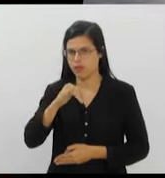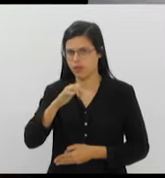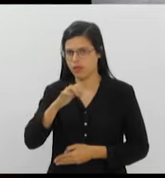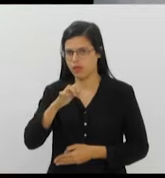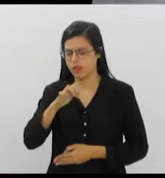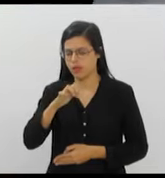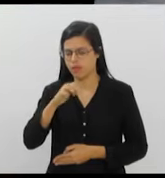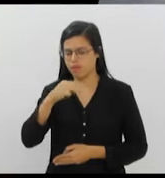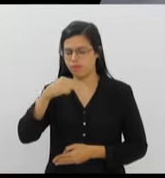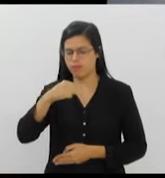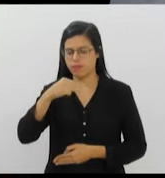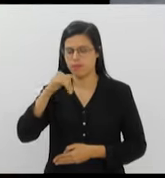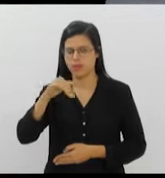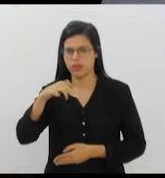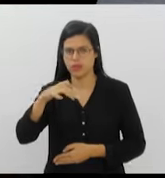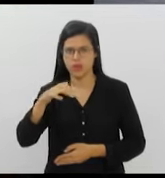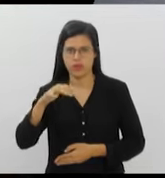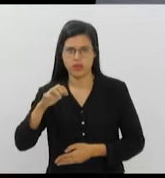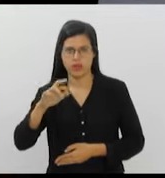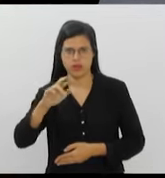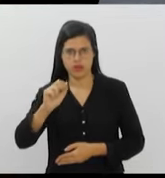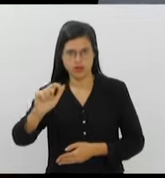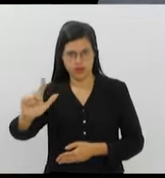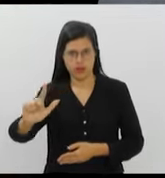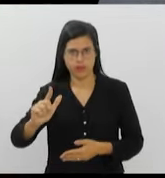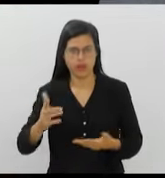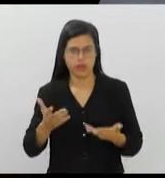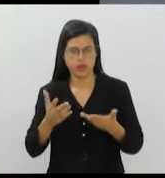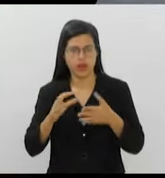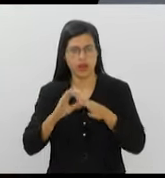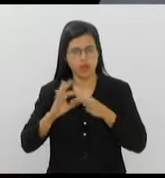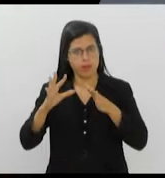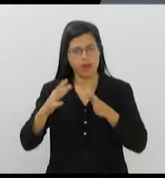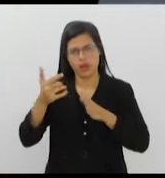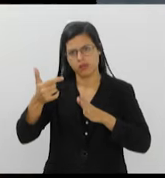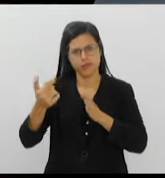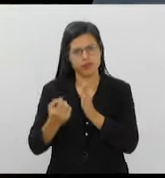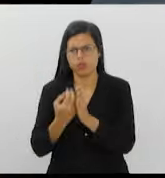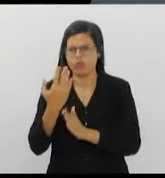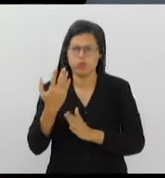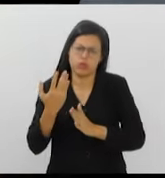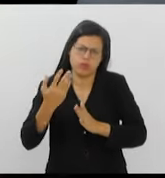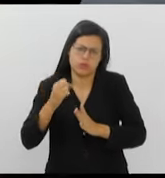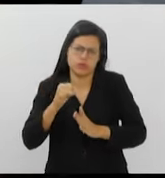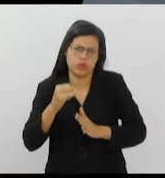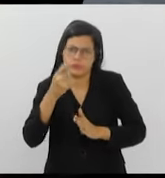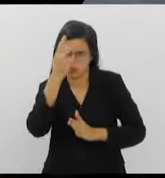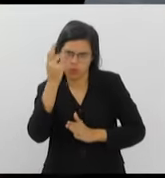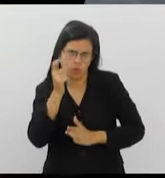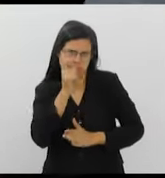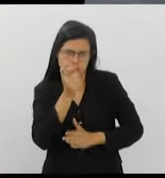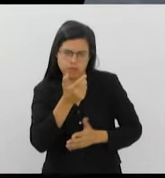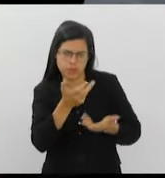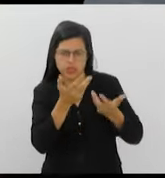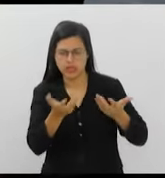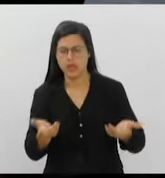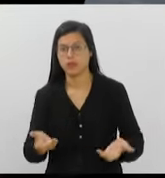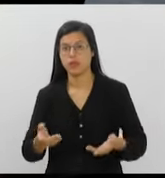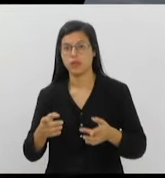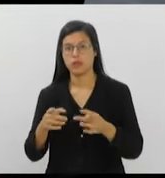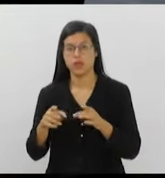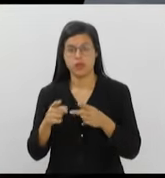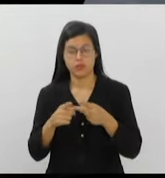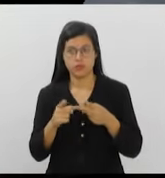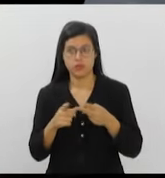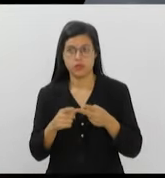de primeiro, liberar a coautoria para quem quisesse e bem entendesse. E, segundo, nominar